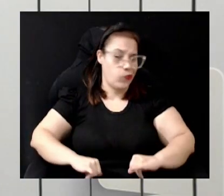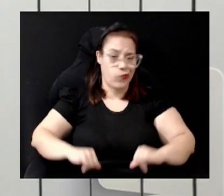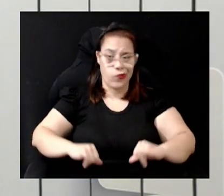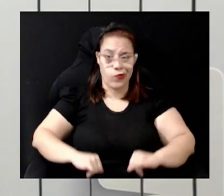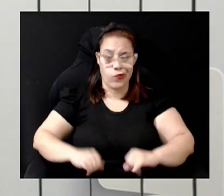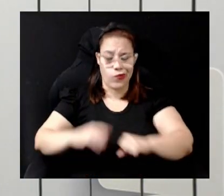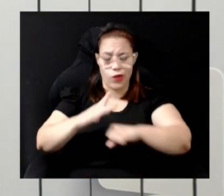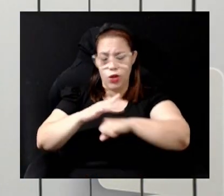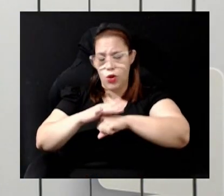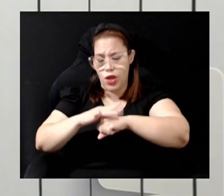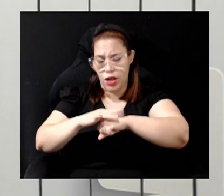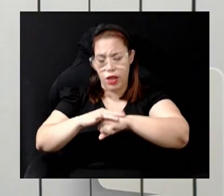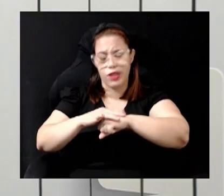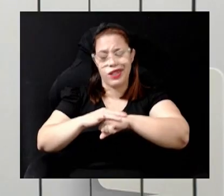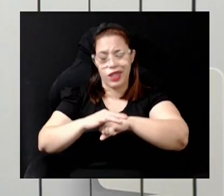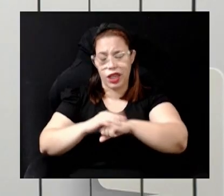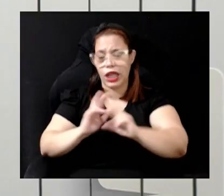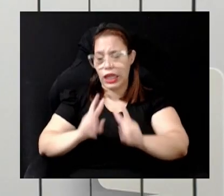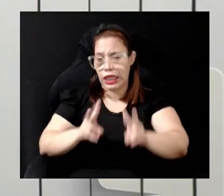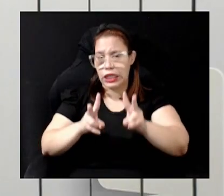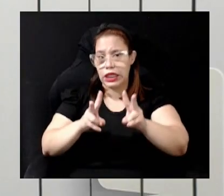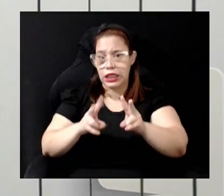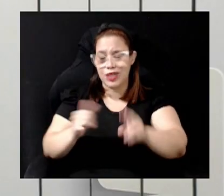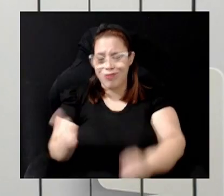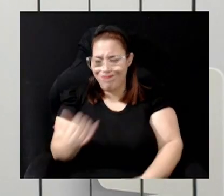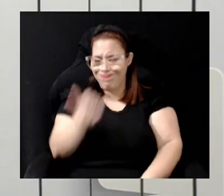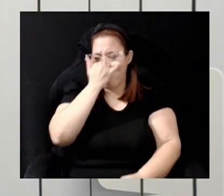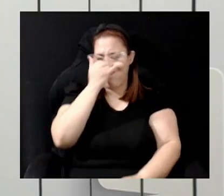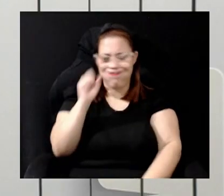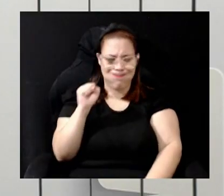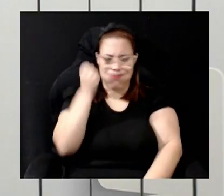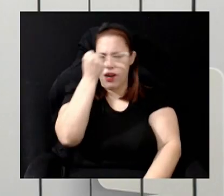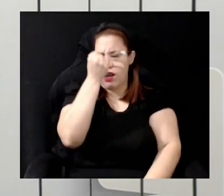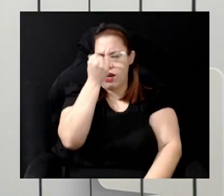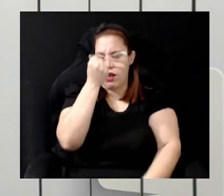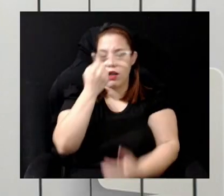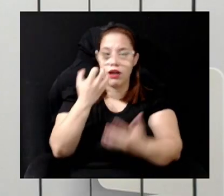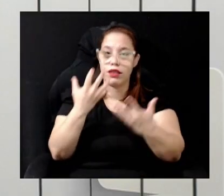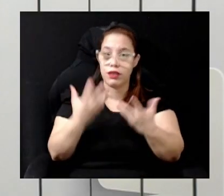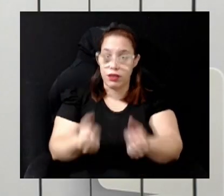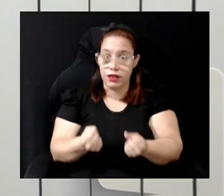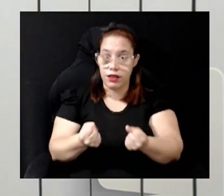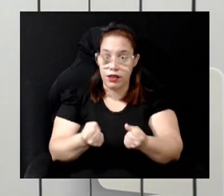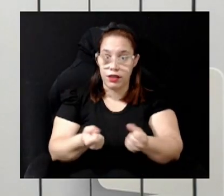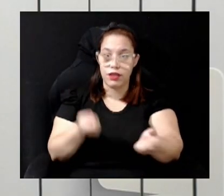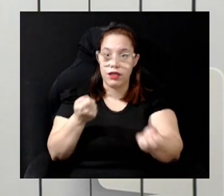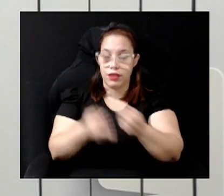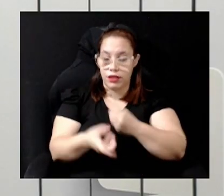e também de acidentes graves, vai ganhar diversos investimentos.